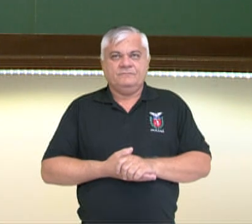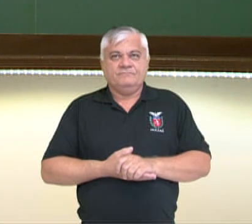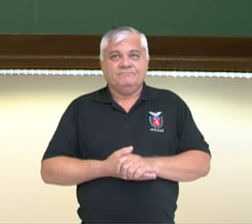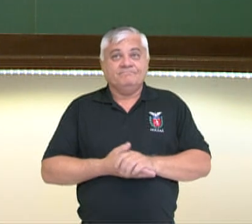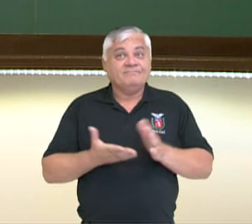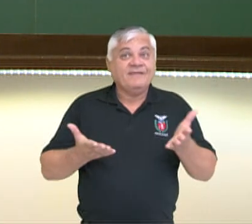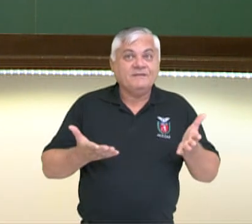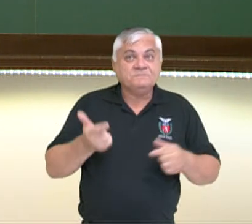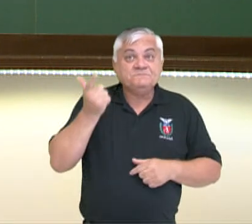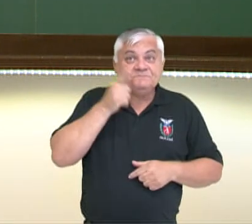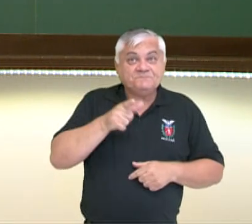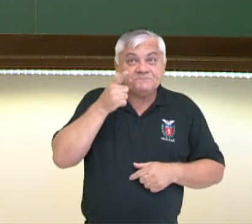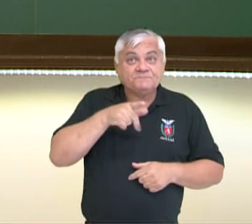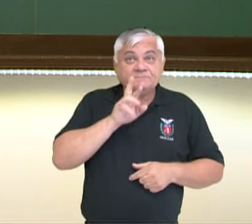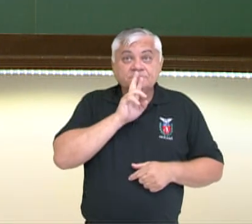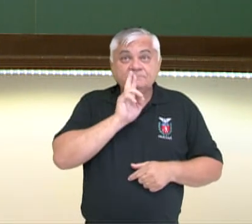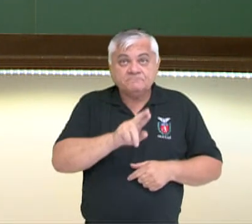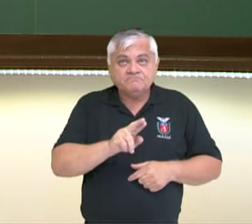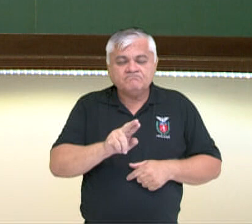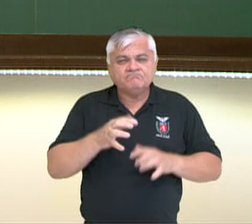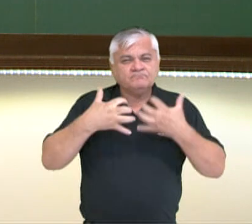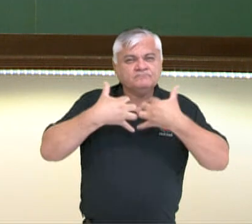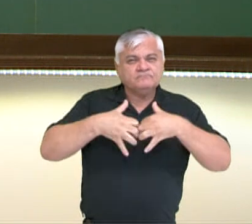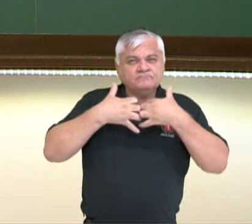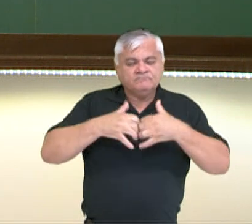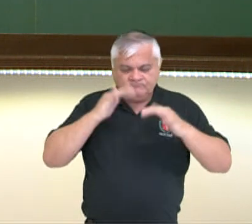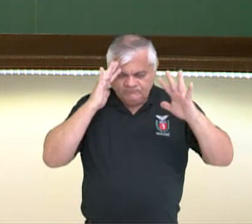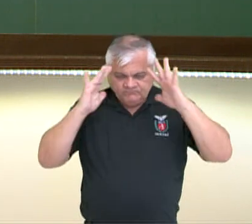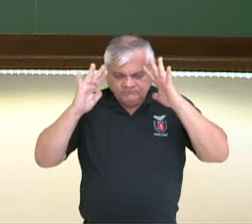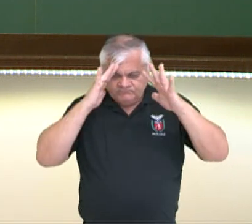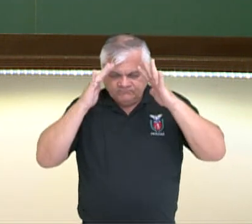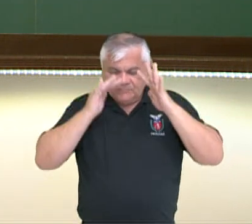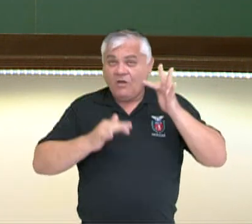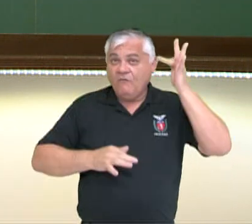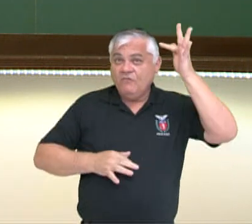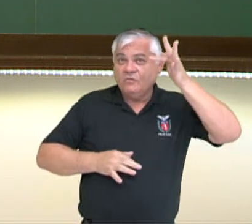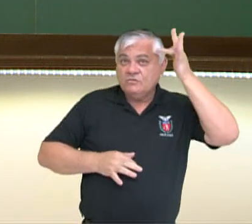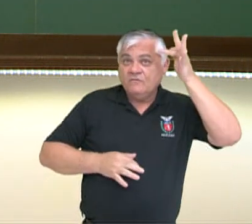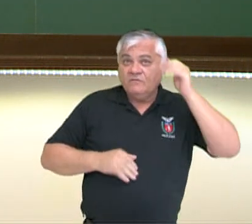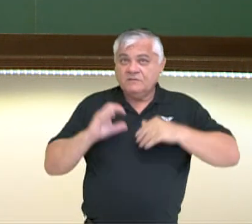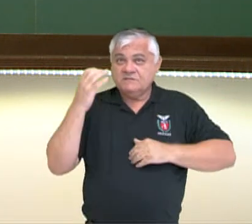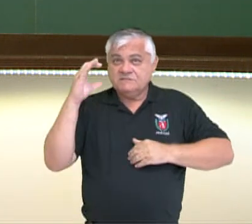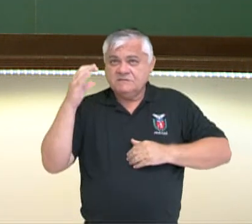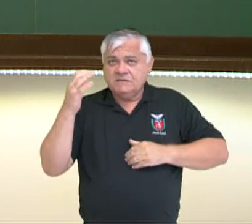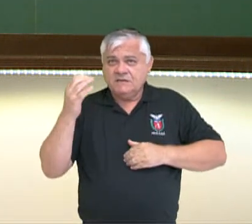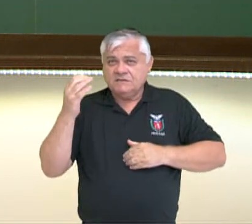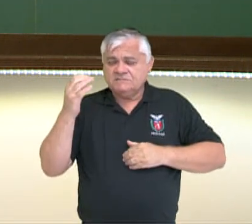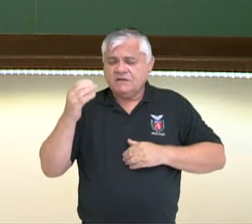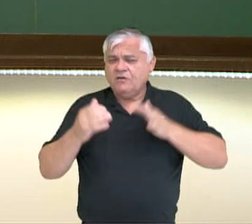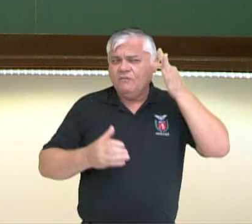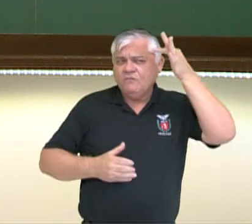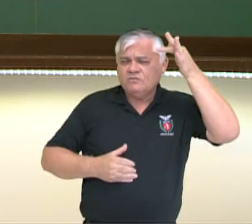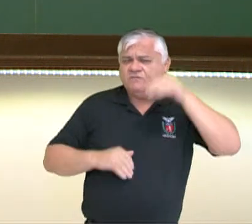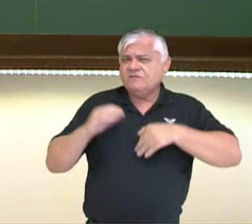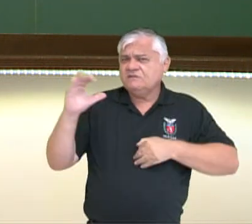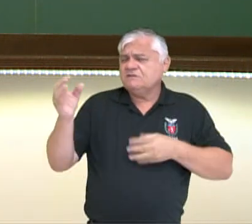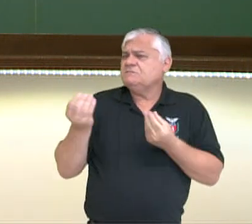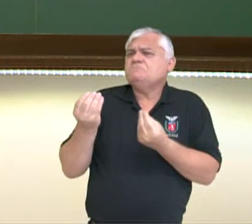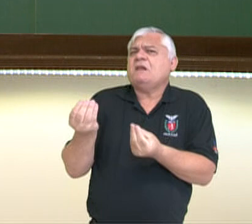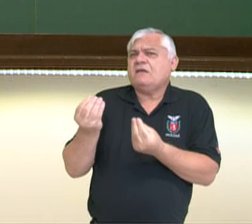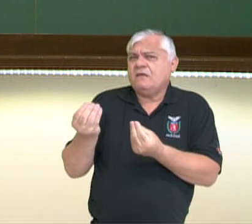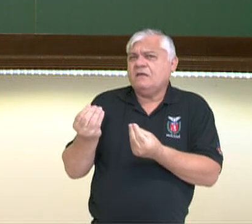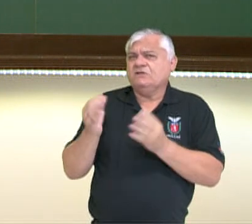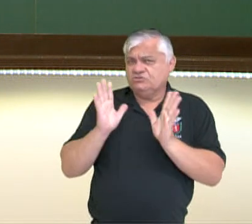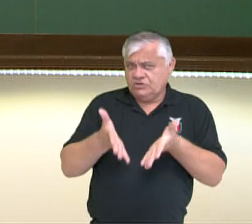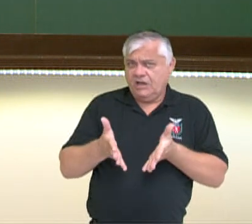E aí, pessoal, conseguiram responder? Refletiram sobre a filosofia da ciência? Para que serve a filosofia da ciência? Vamos